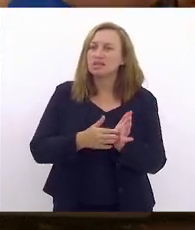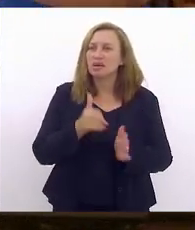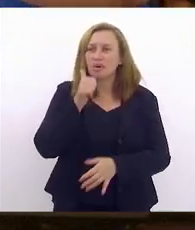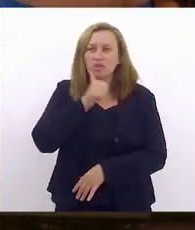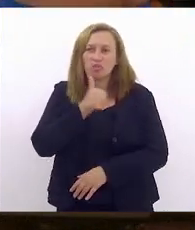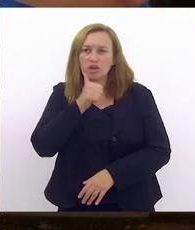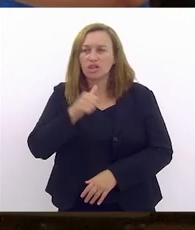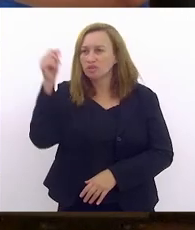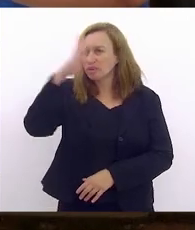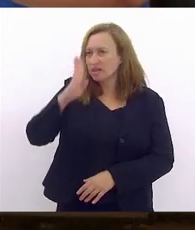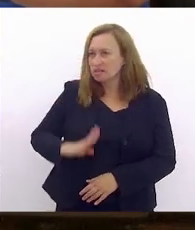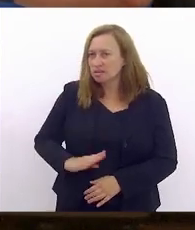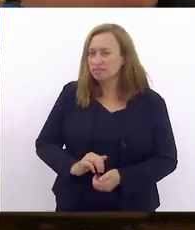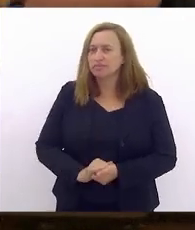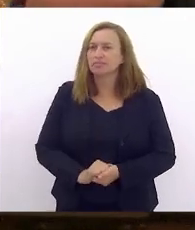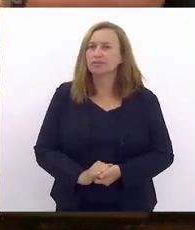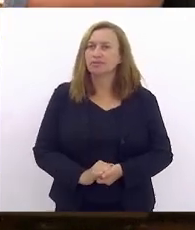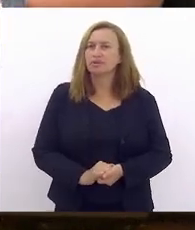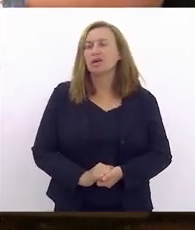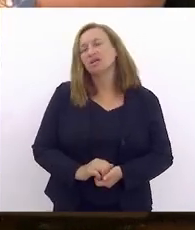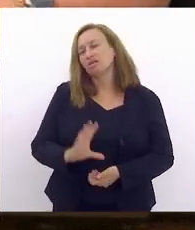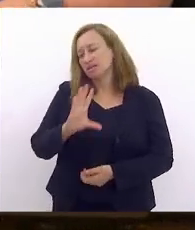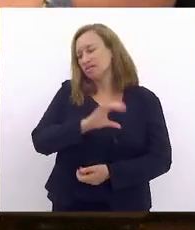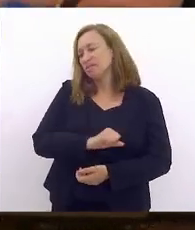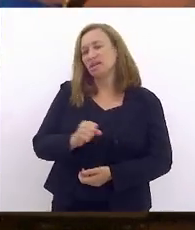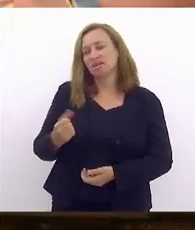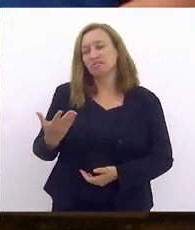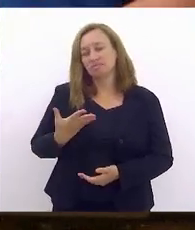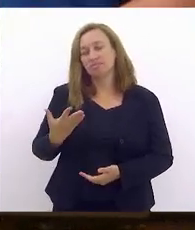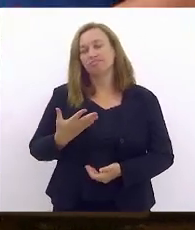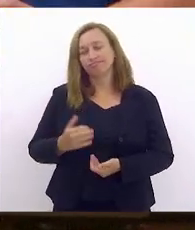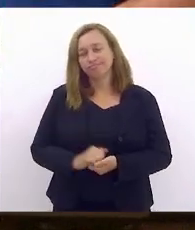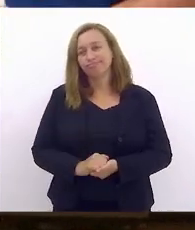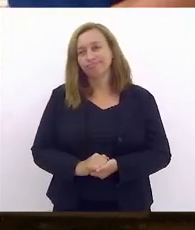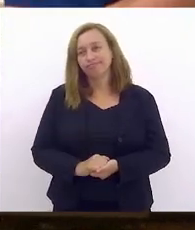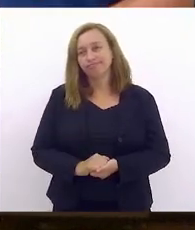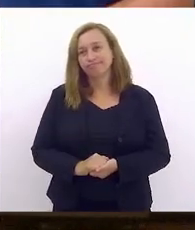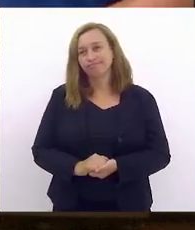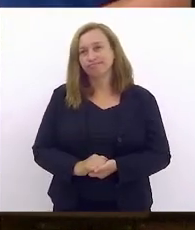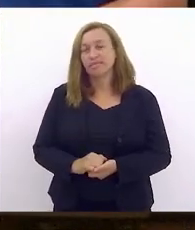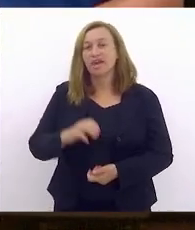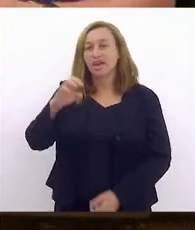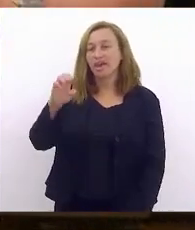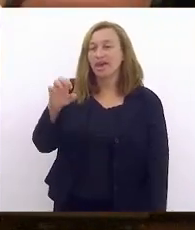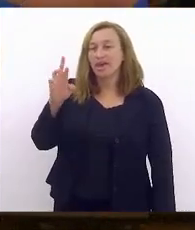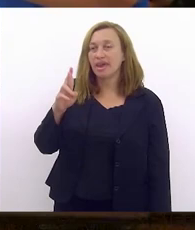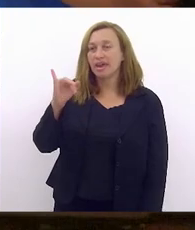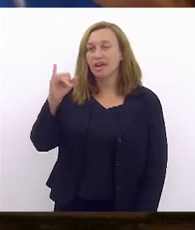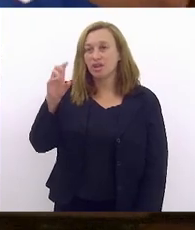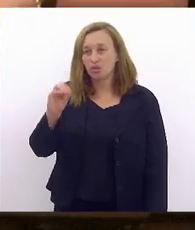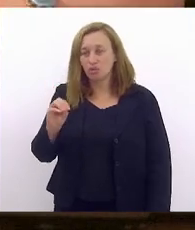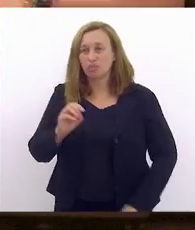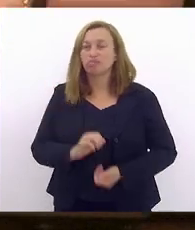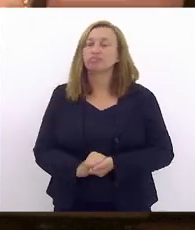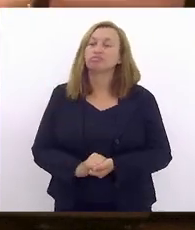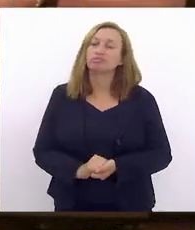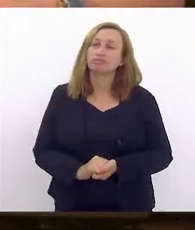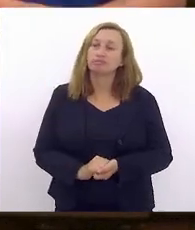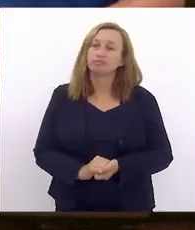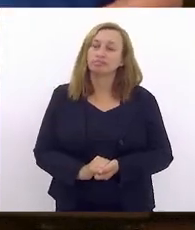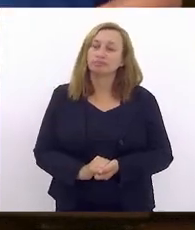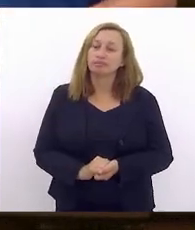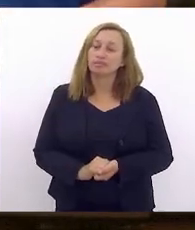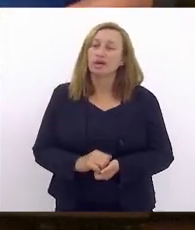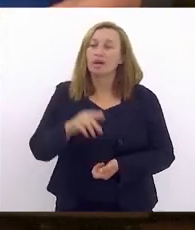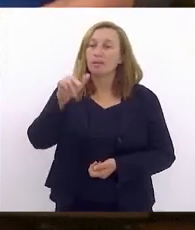Brasil. Essa é nossa querida amiga. Hélio Araújo, diretor do Império Serrano. Paulo